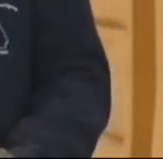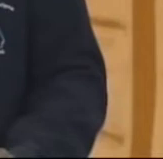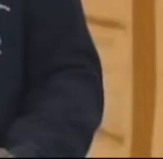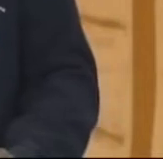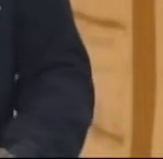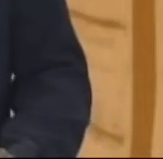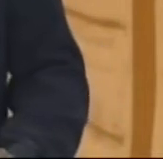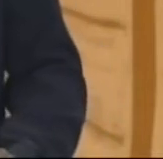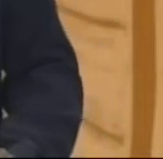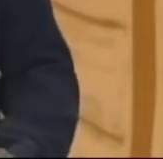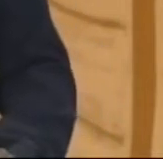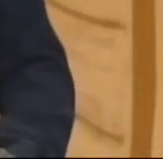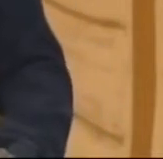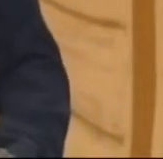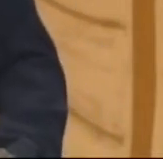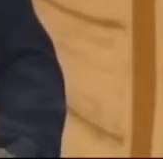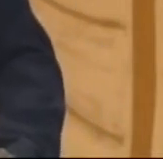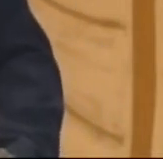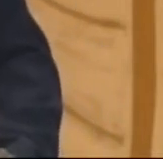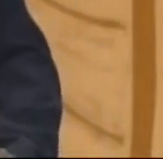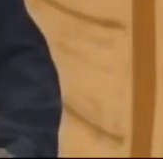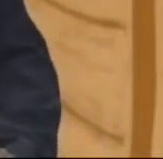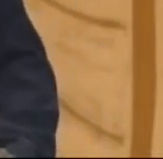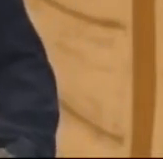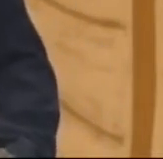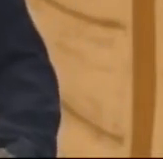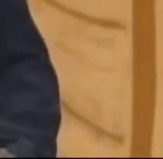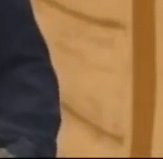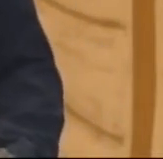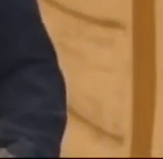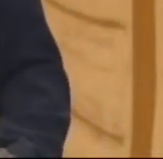ouviu e de todos os temores me